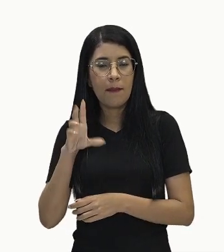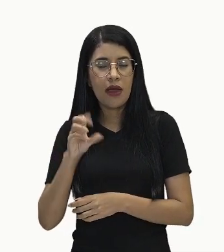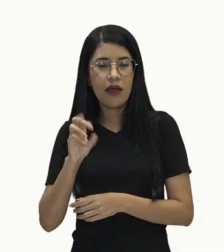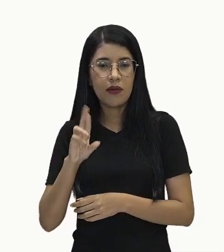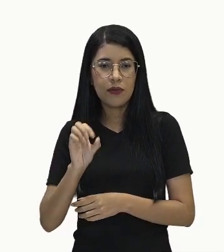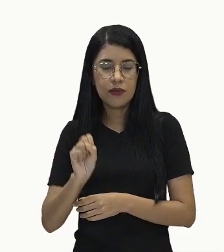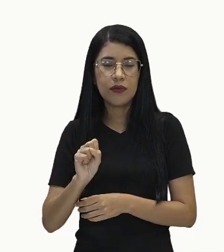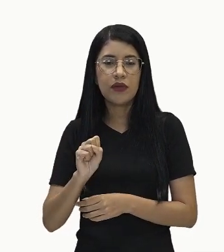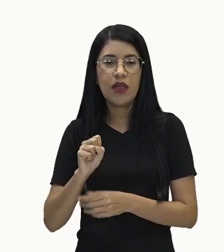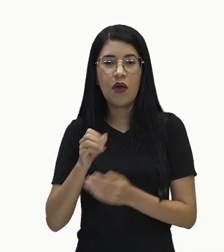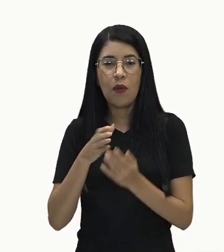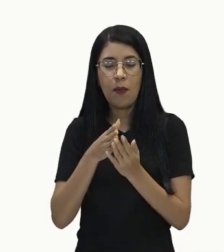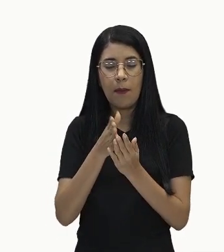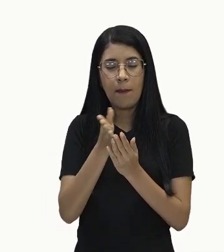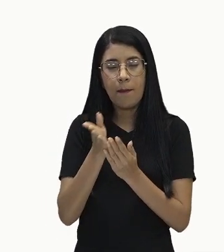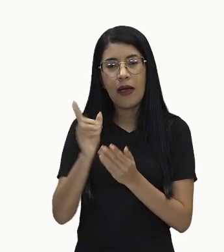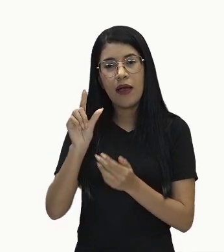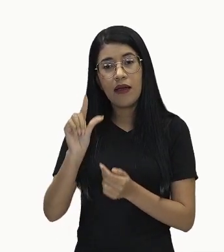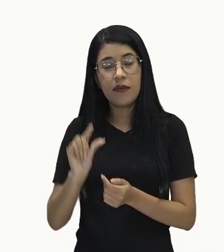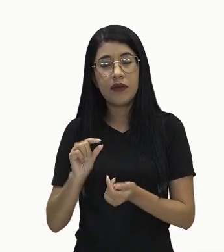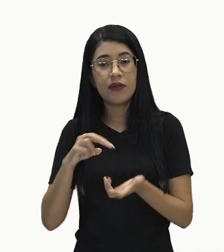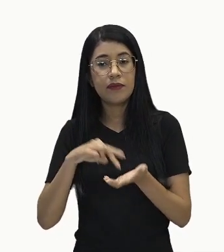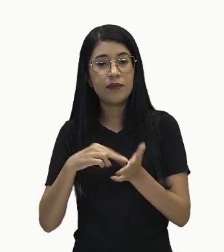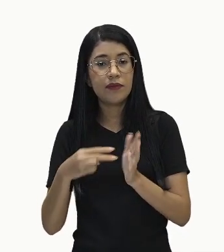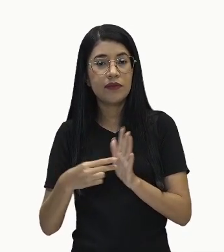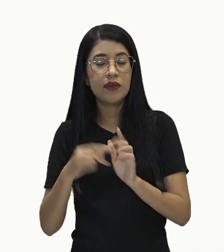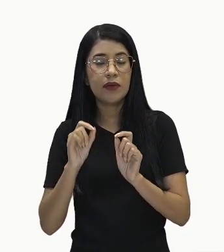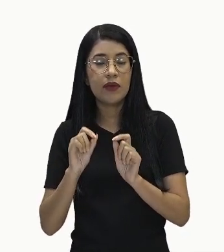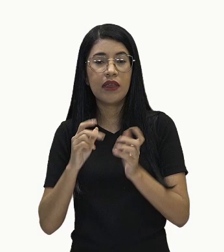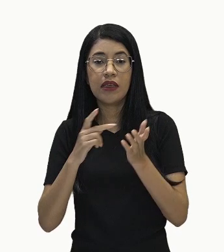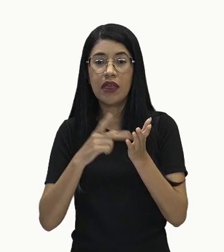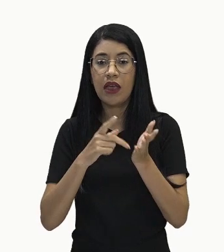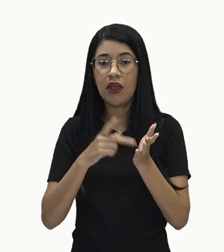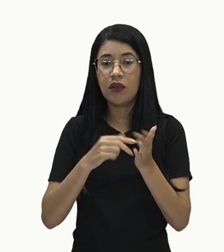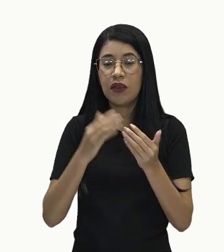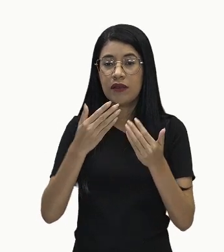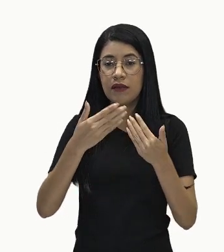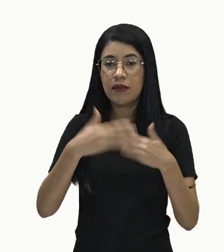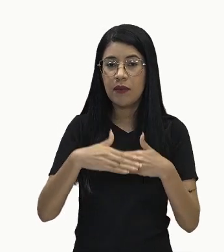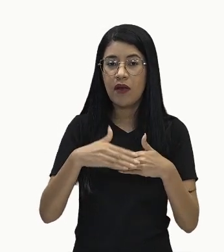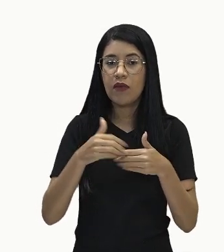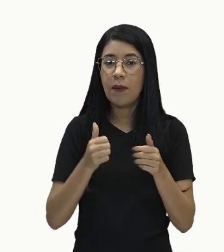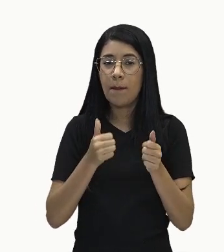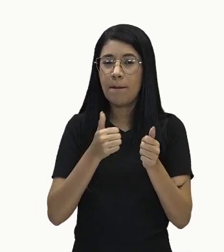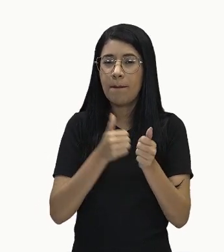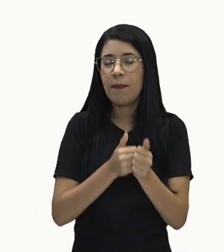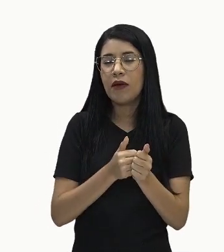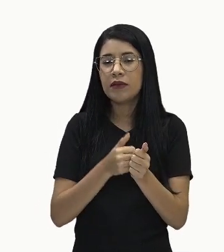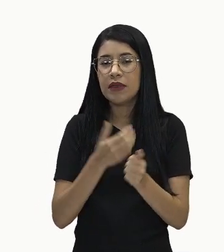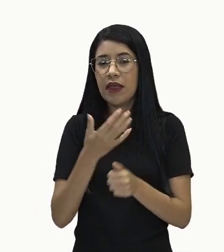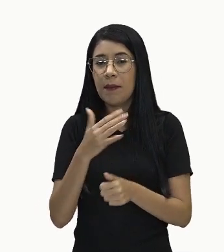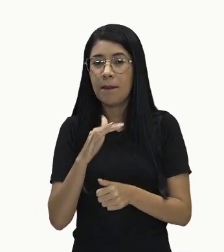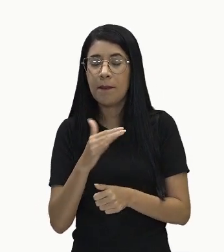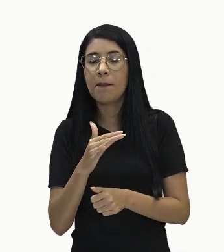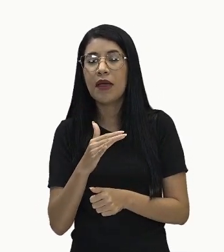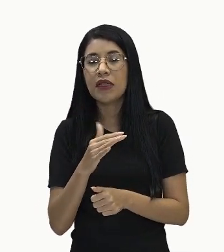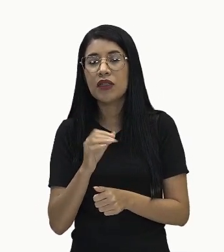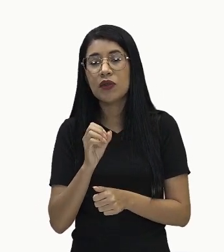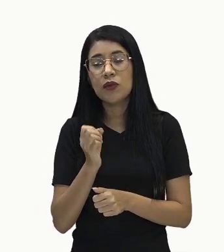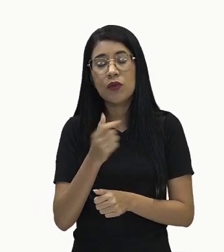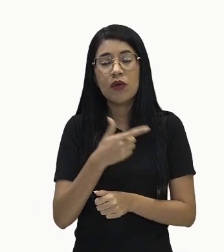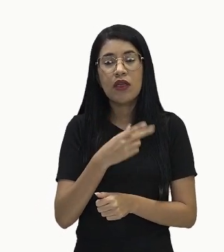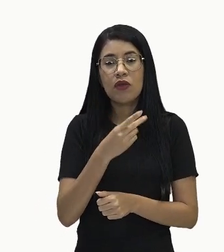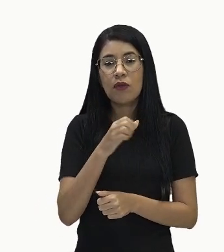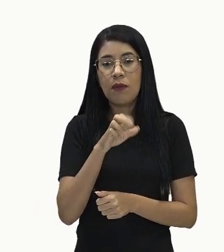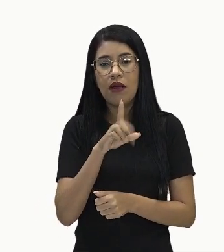As médias de Marco e Paulo são iguais, porém Marcos possui menor desvio padrão, ó, menor desvio padrão, o que significa dizer que